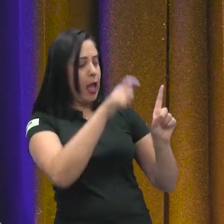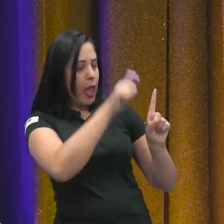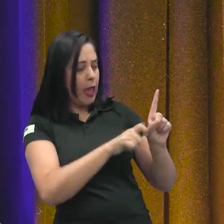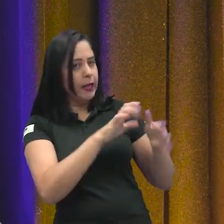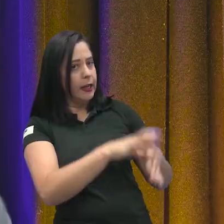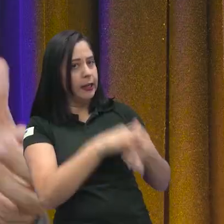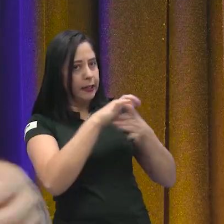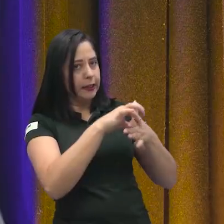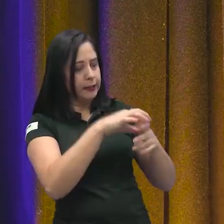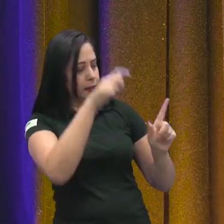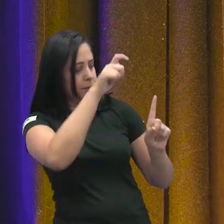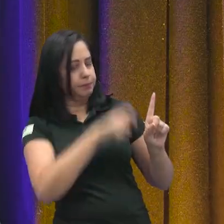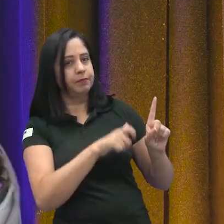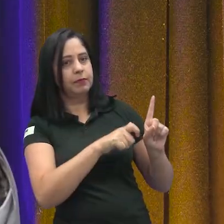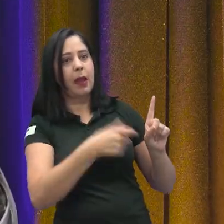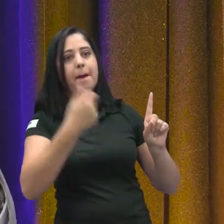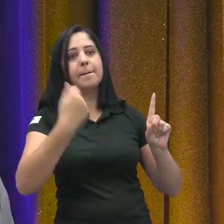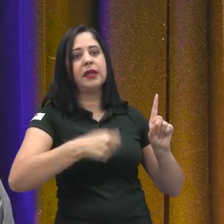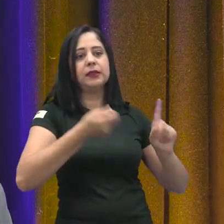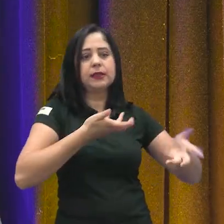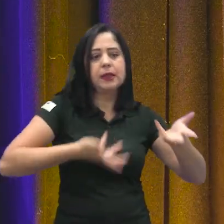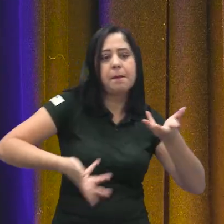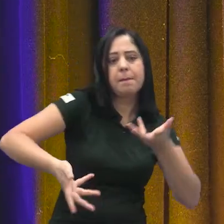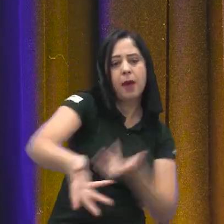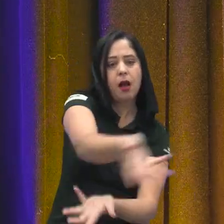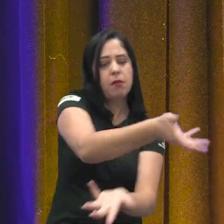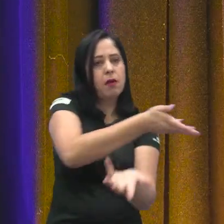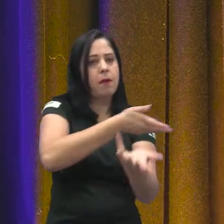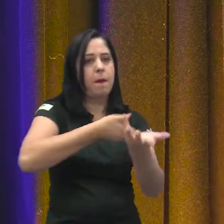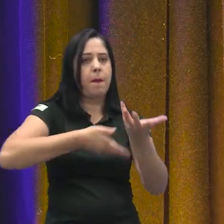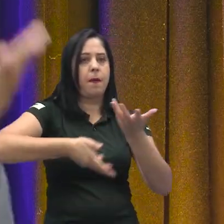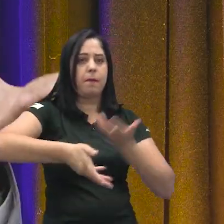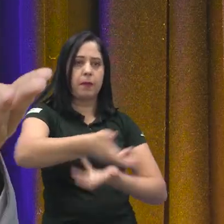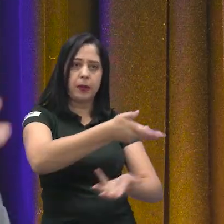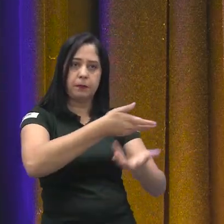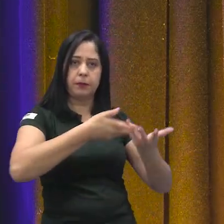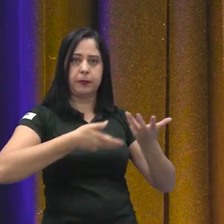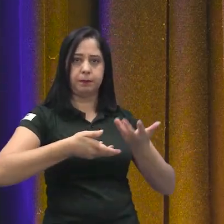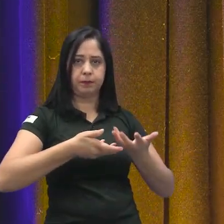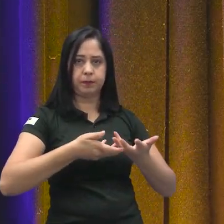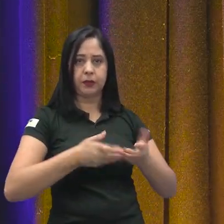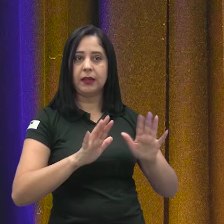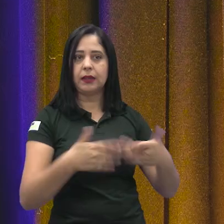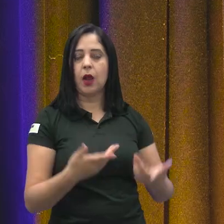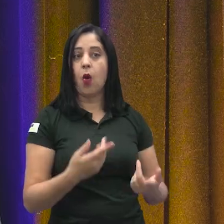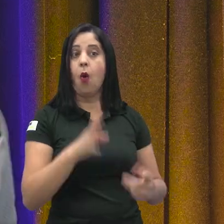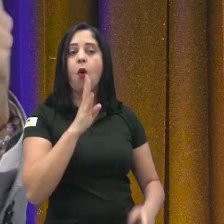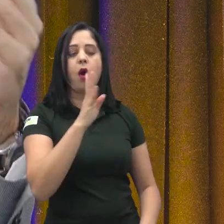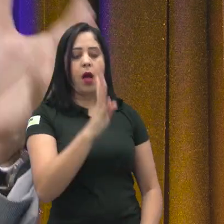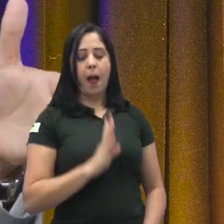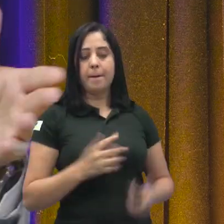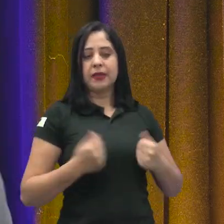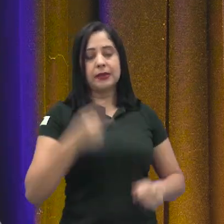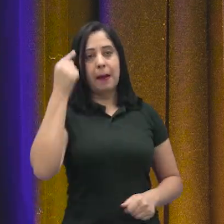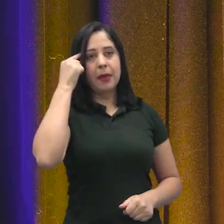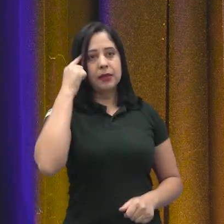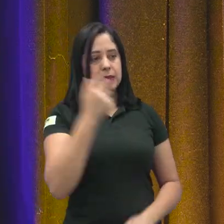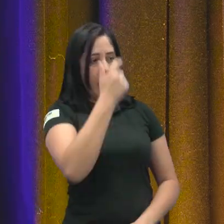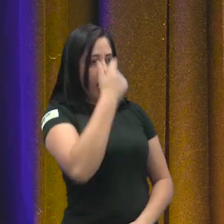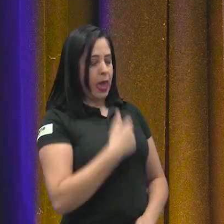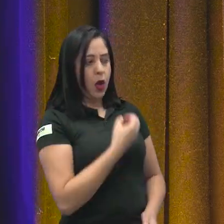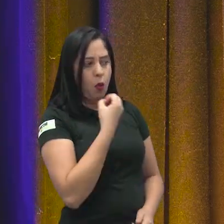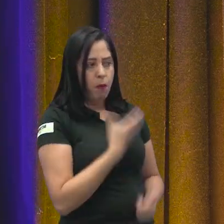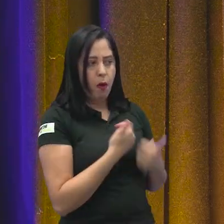pessoas e ideias para fazer a engrenagem girar. Então, acho que o autoconhecimento ele traz isso. Aonde eu sou bom, aonde eu preciso melhorar, aonde eu tenho